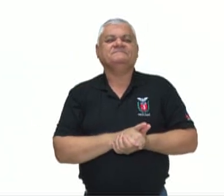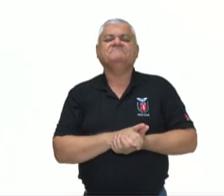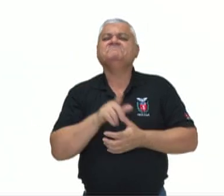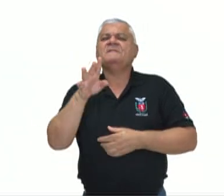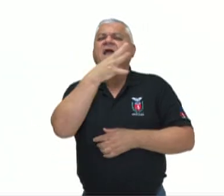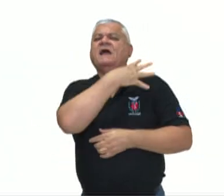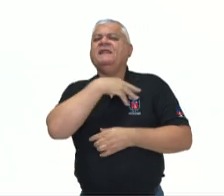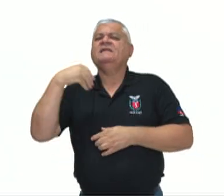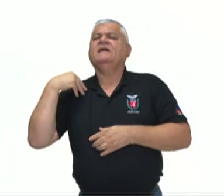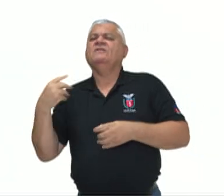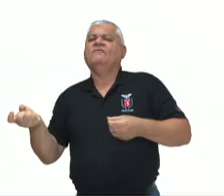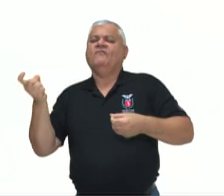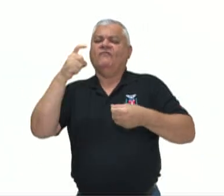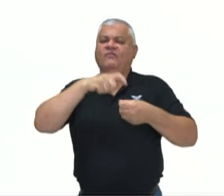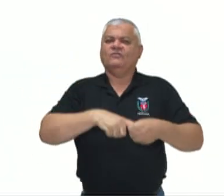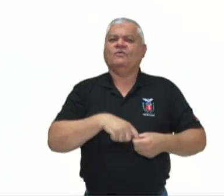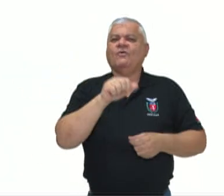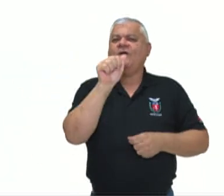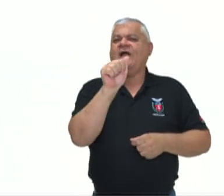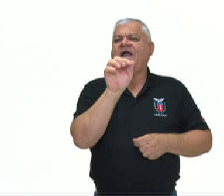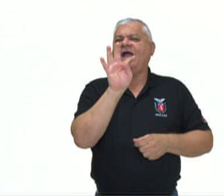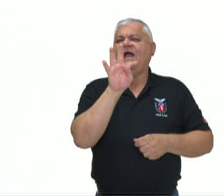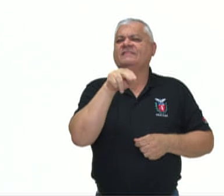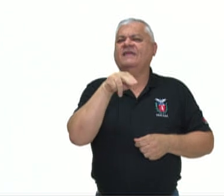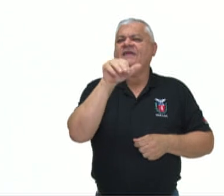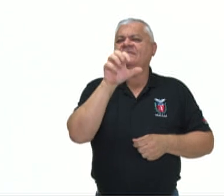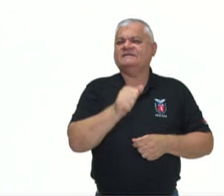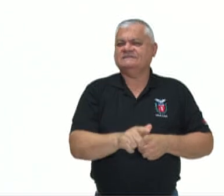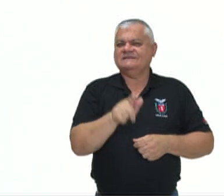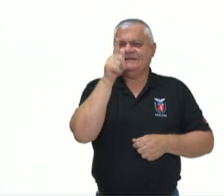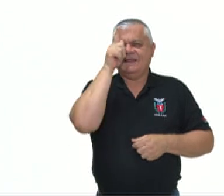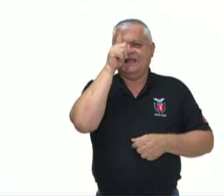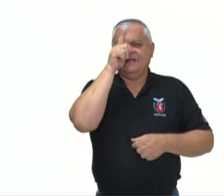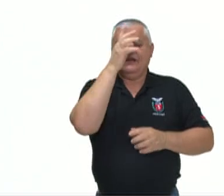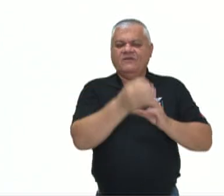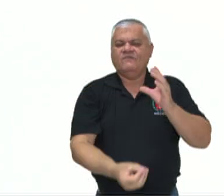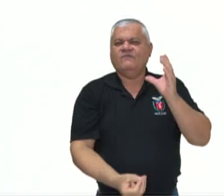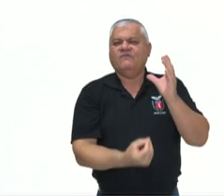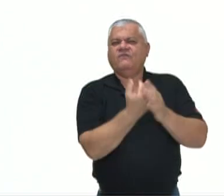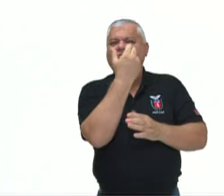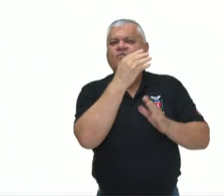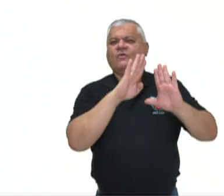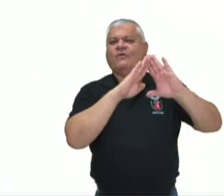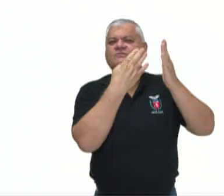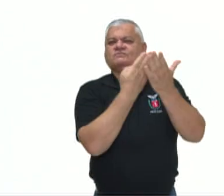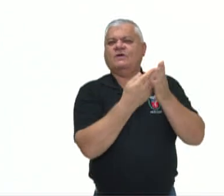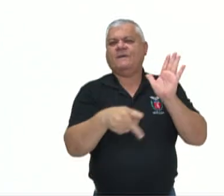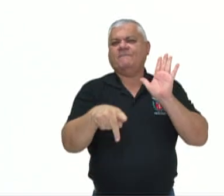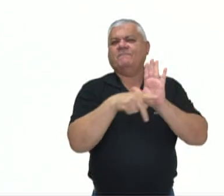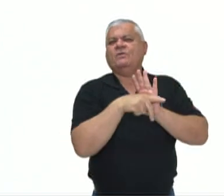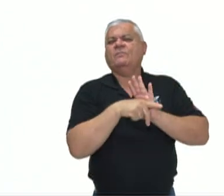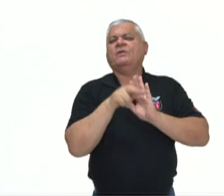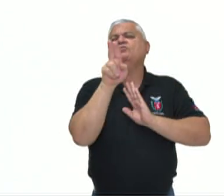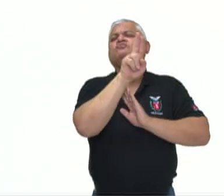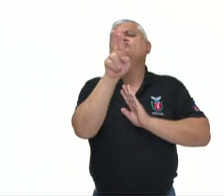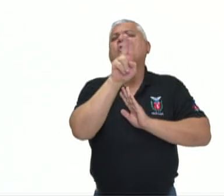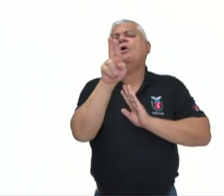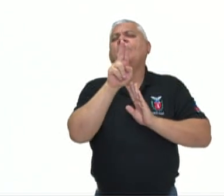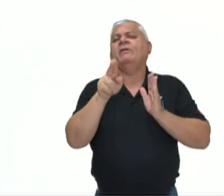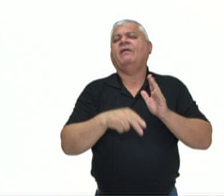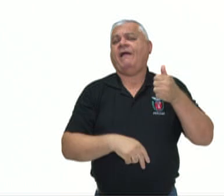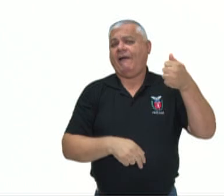em 335 a.C., Aristóteles decidiu fundar sua própria escola chamada alternativa A,